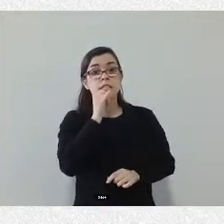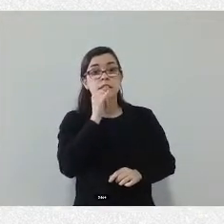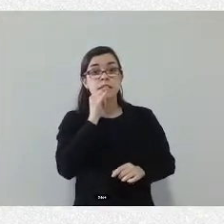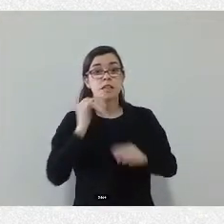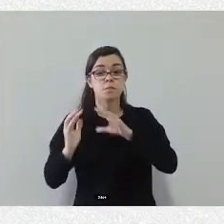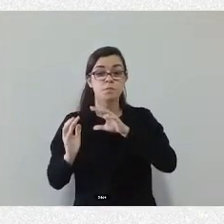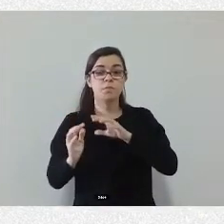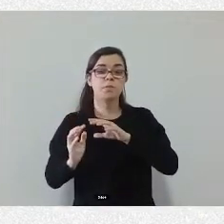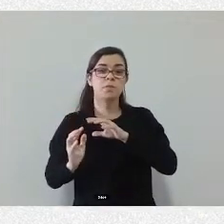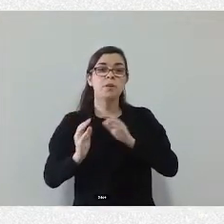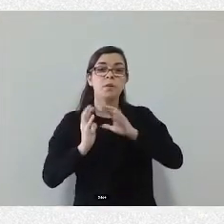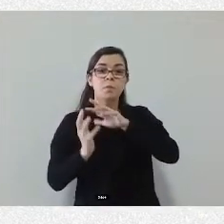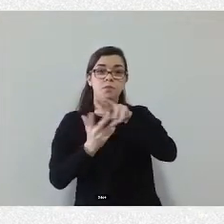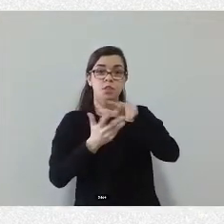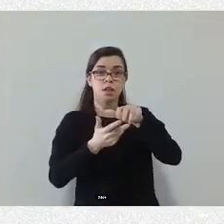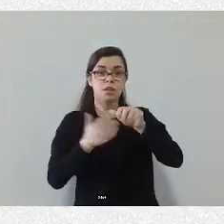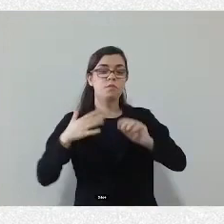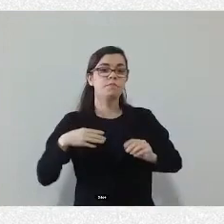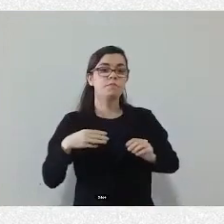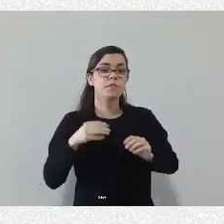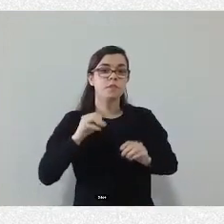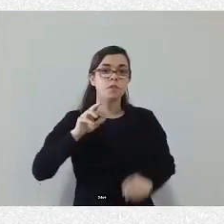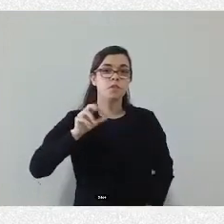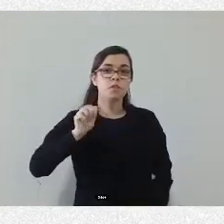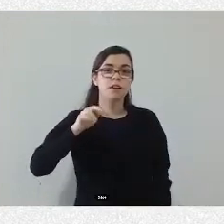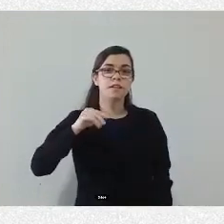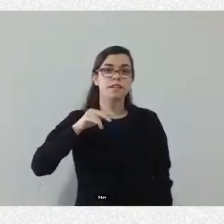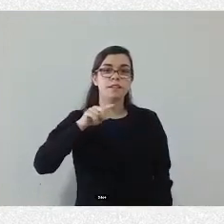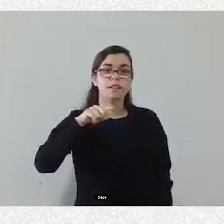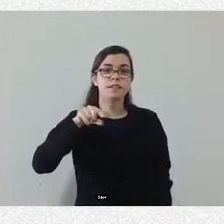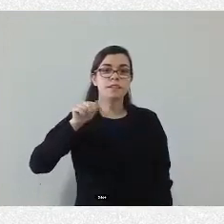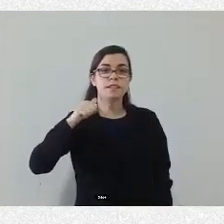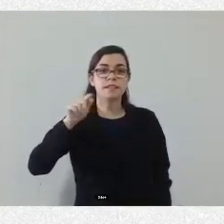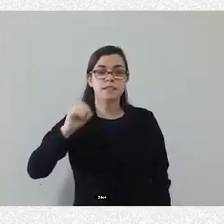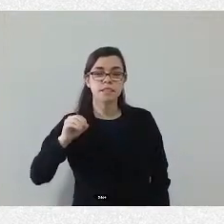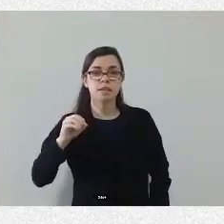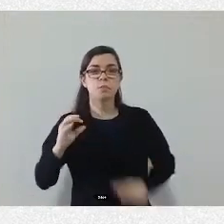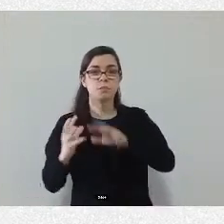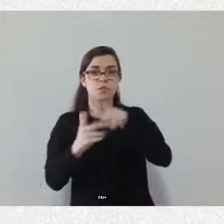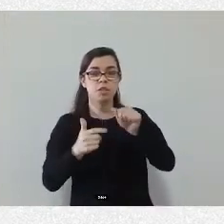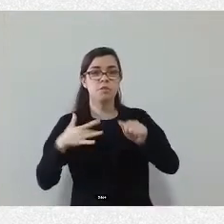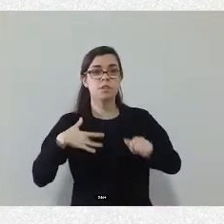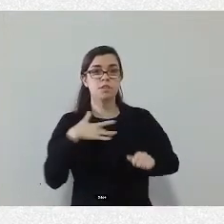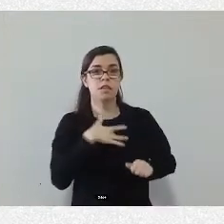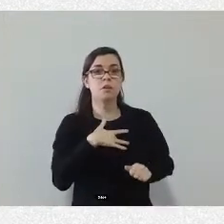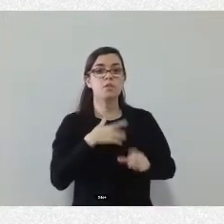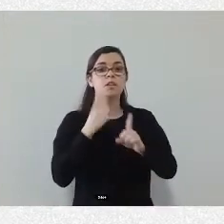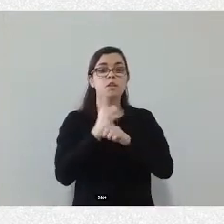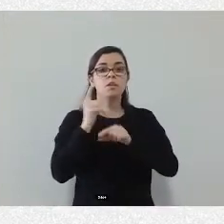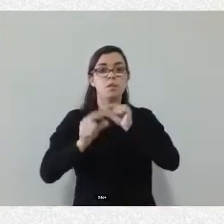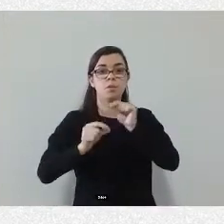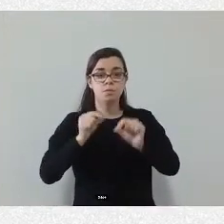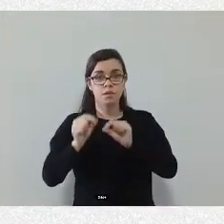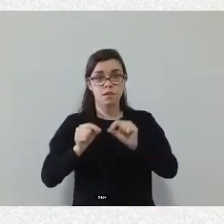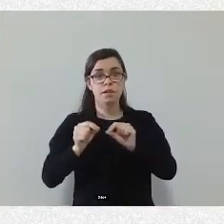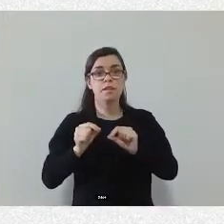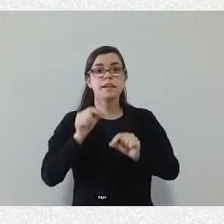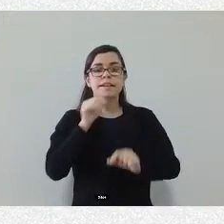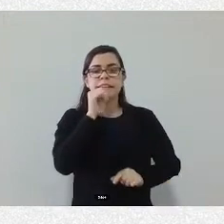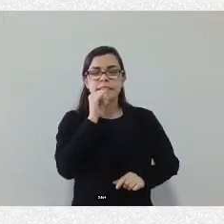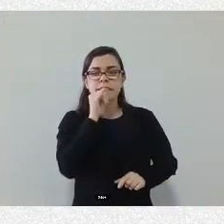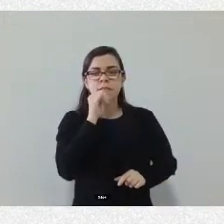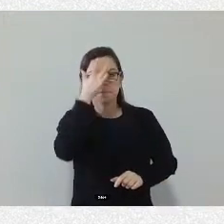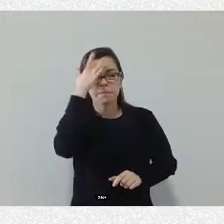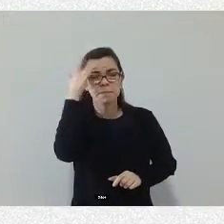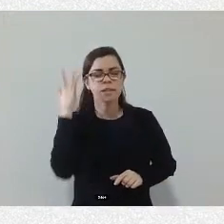é o impacto da vacina para Covid na ocorrência de sintomas de long Covid, por exemplo, que